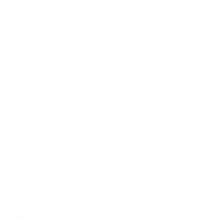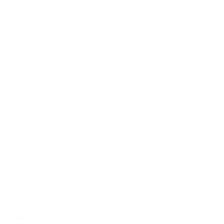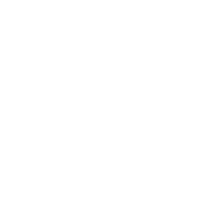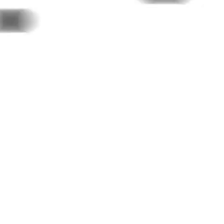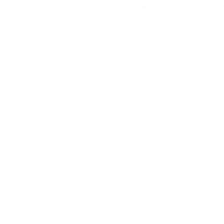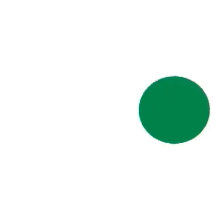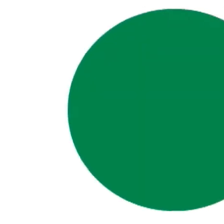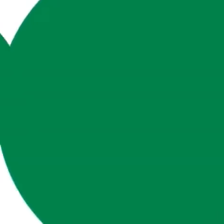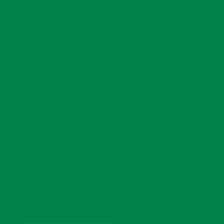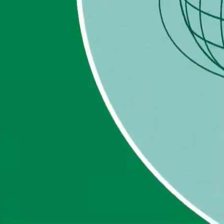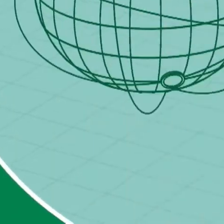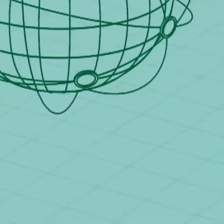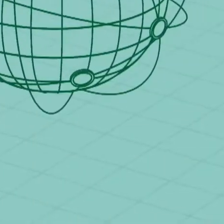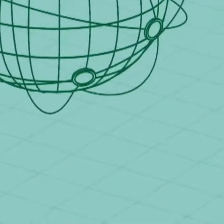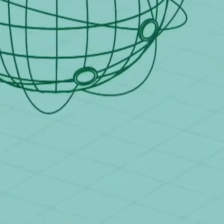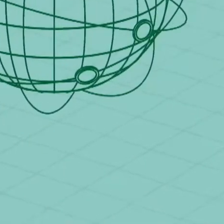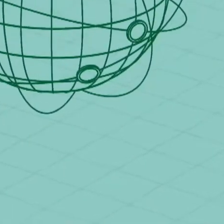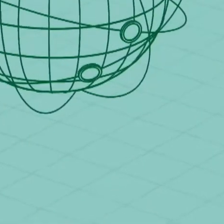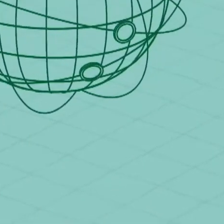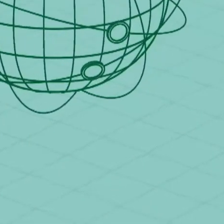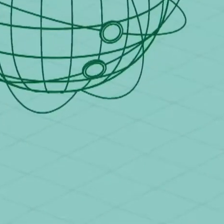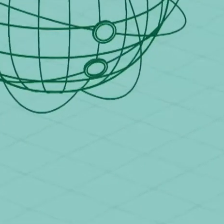E aí